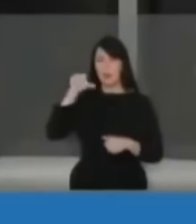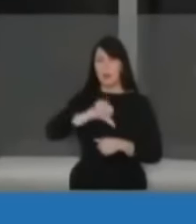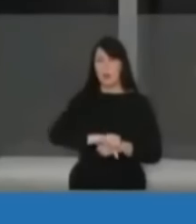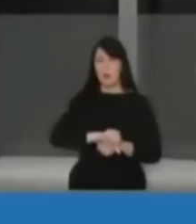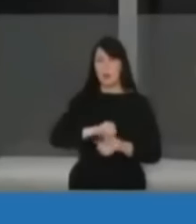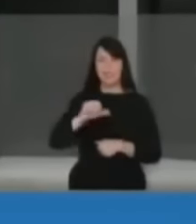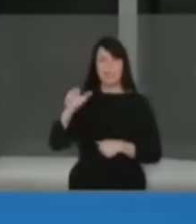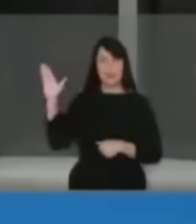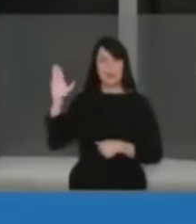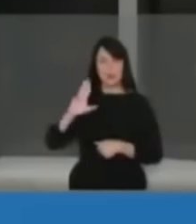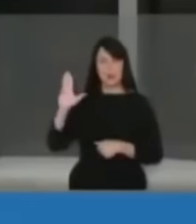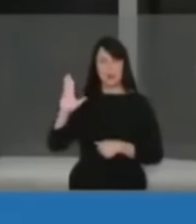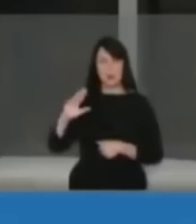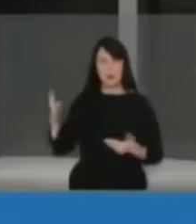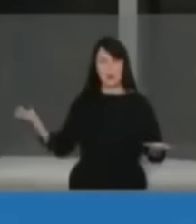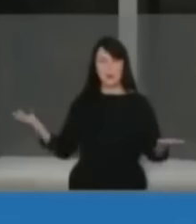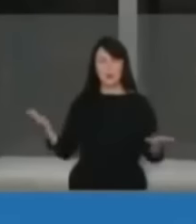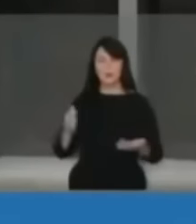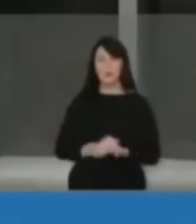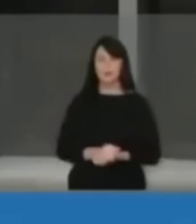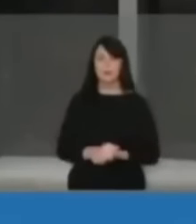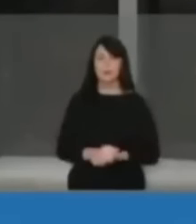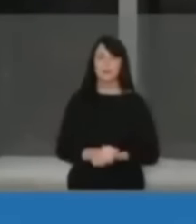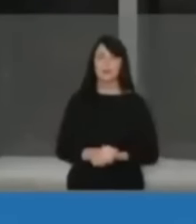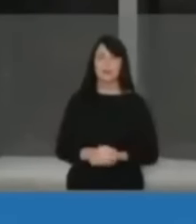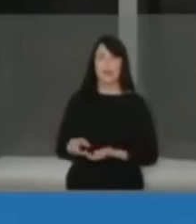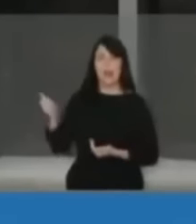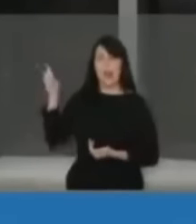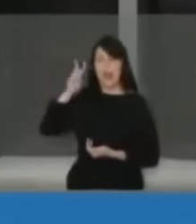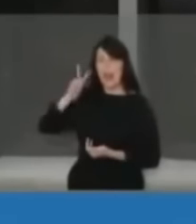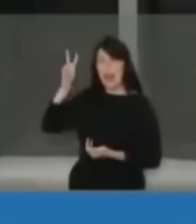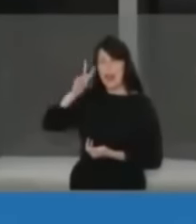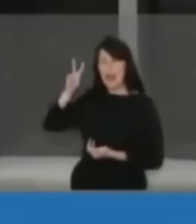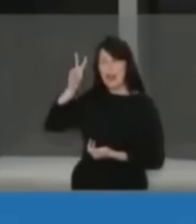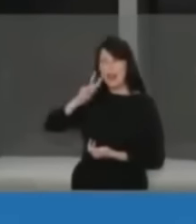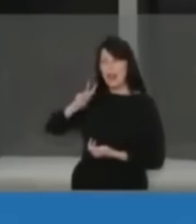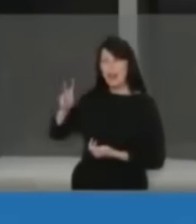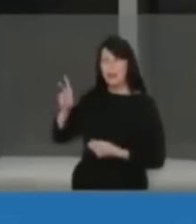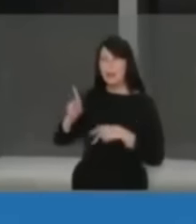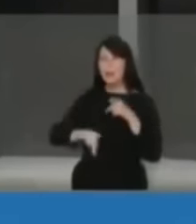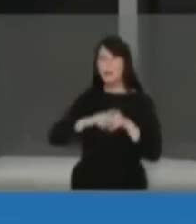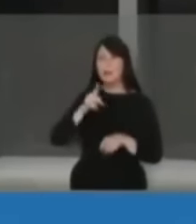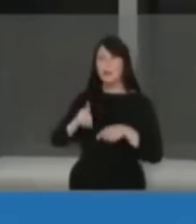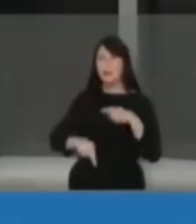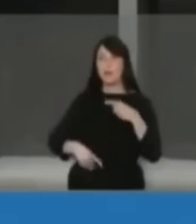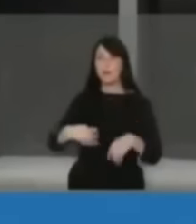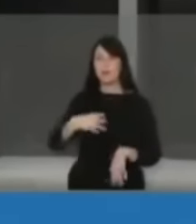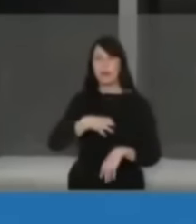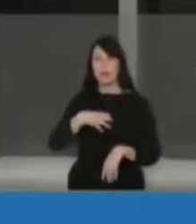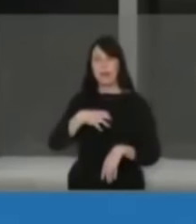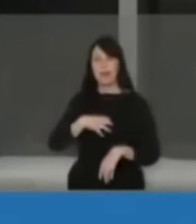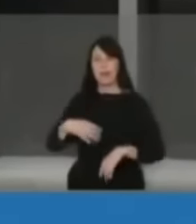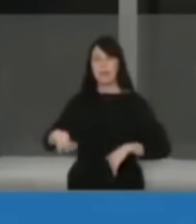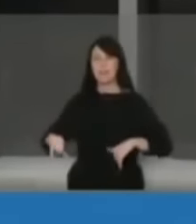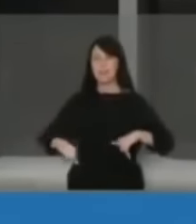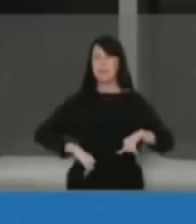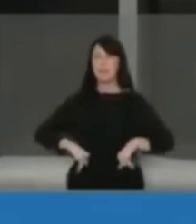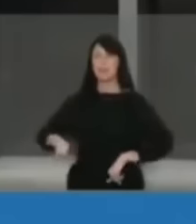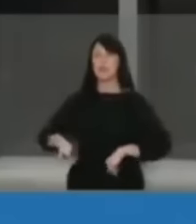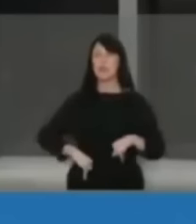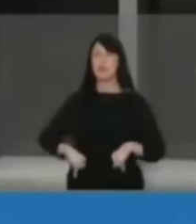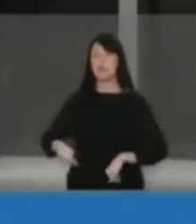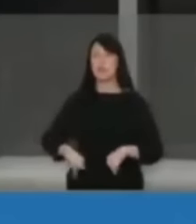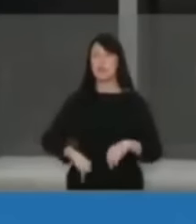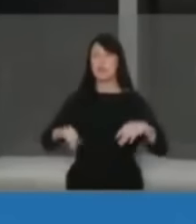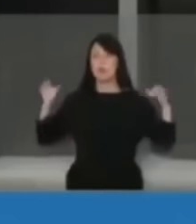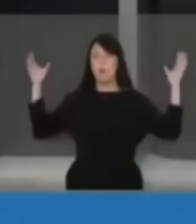ski enquanto o povo da Bahia estava lá sofrendo com a chuva? Lembre-se da Covid-19,